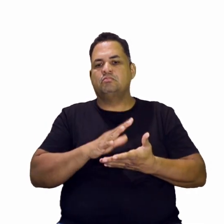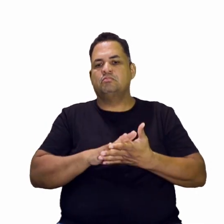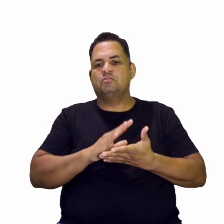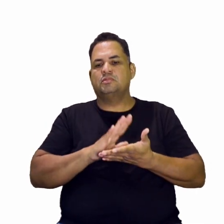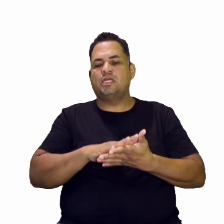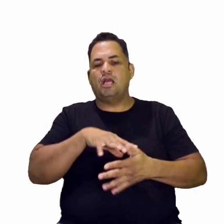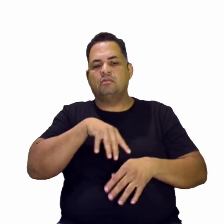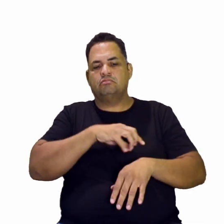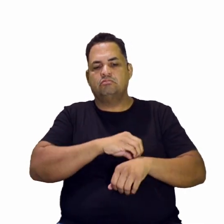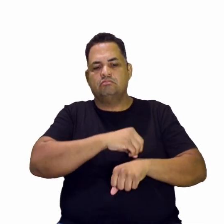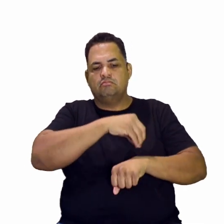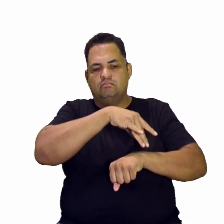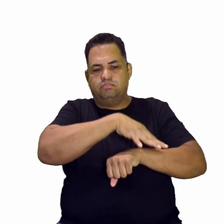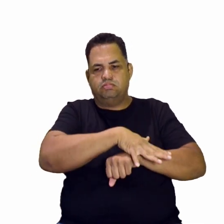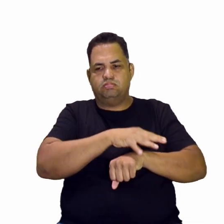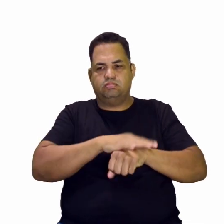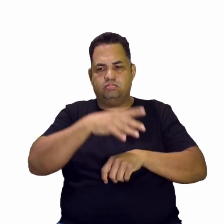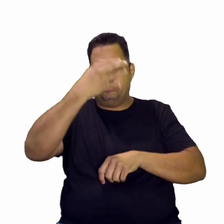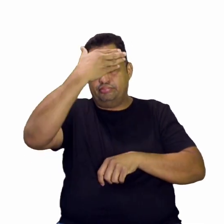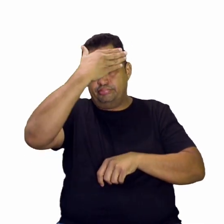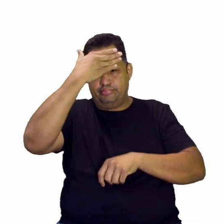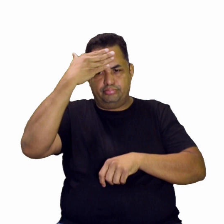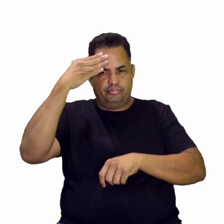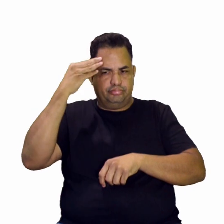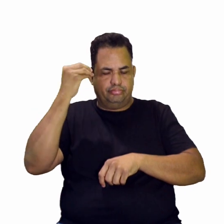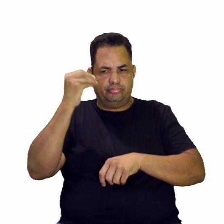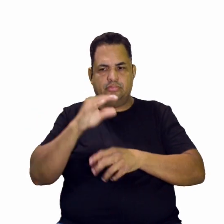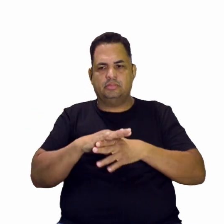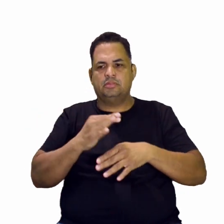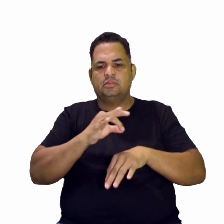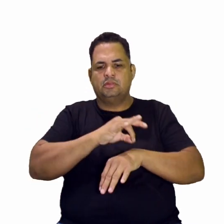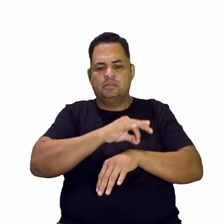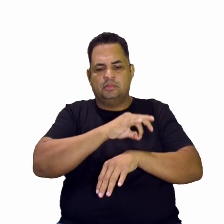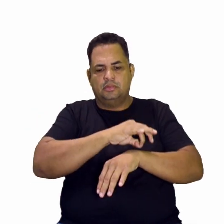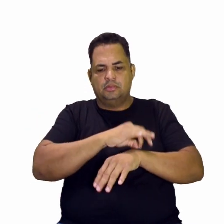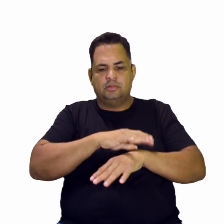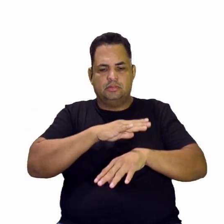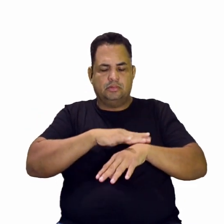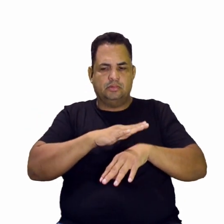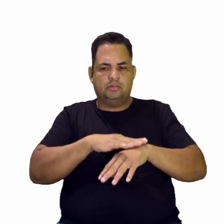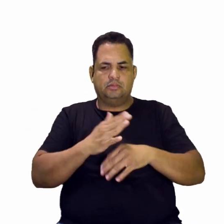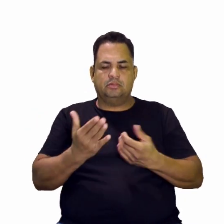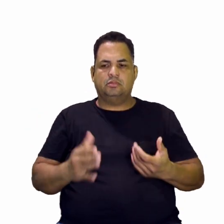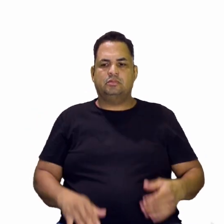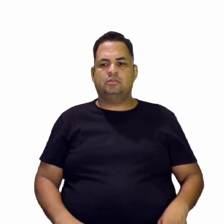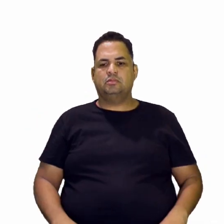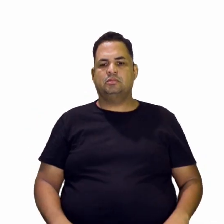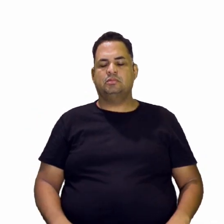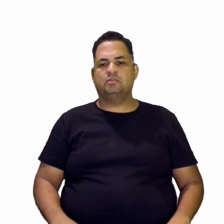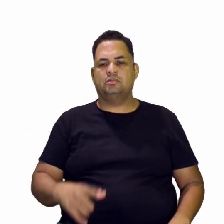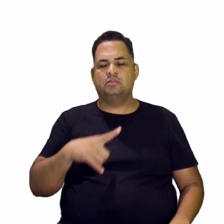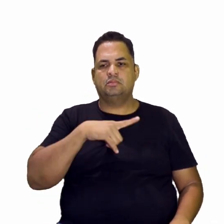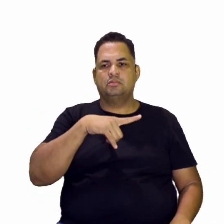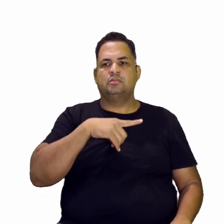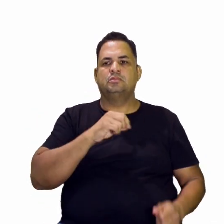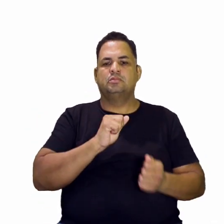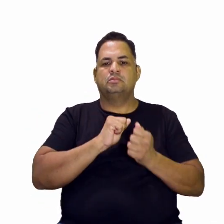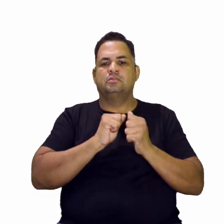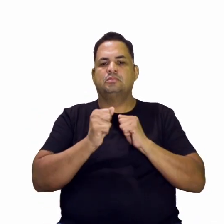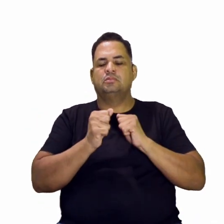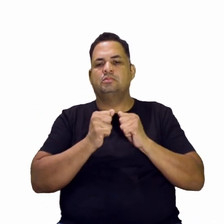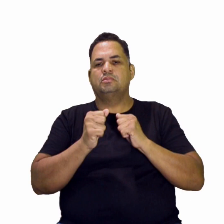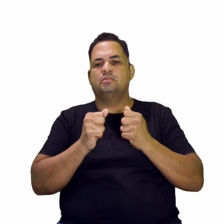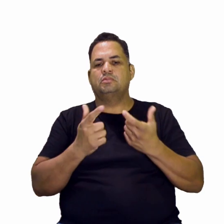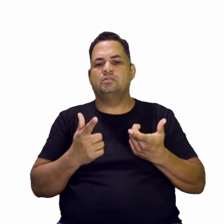de transpiração. E às vezes quando um pelinho inflama, né, ele acaba prejudicando aí essa estrutura onde você vai ter esse